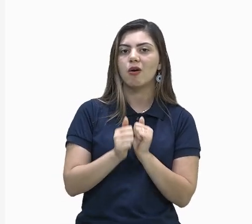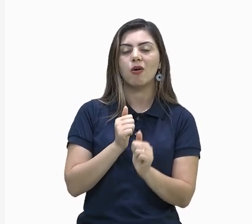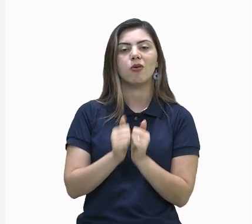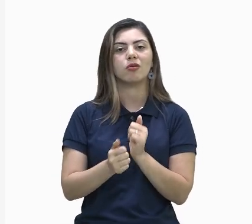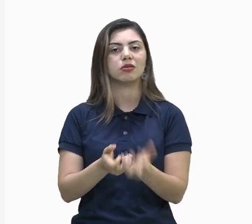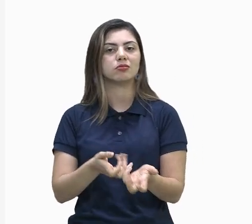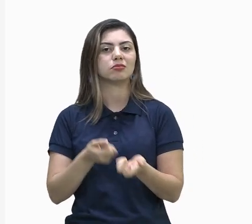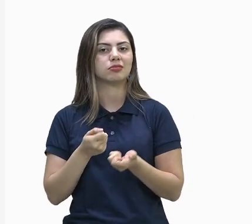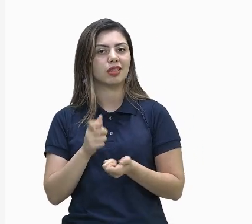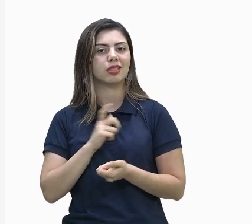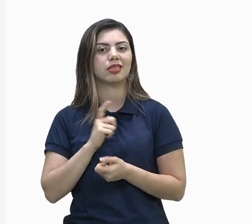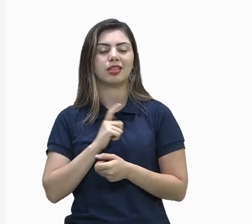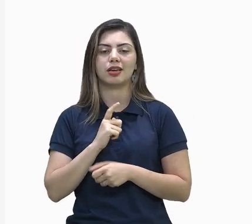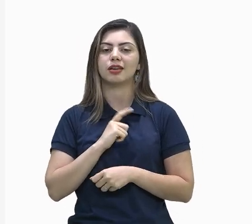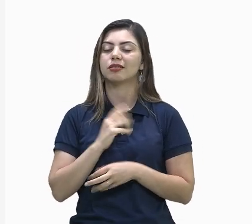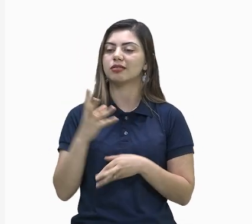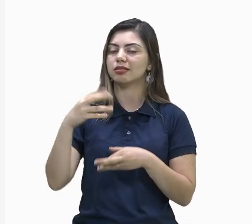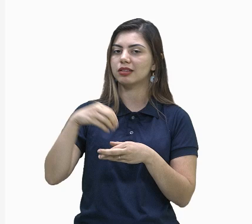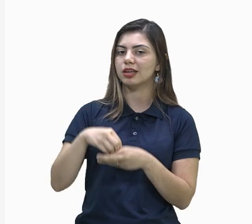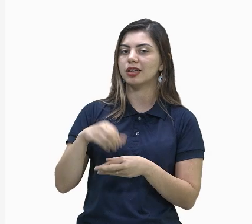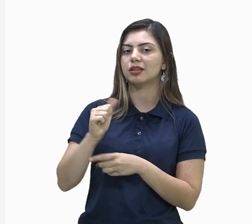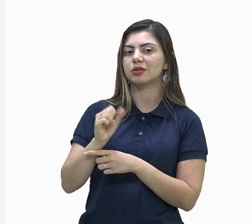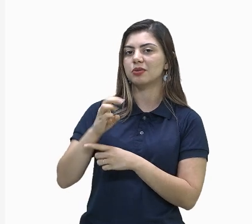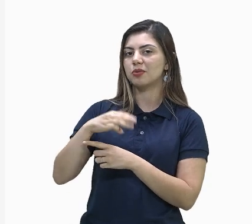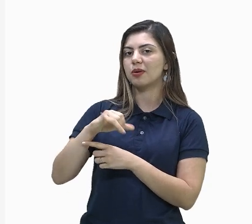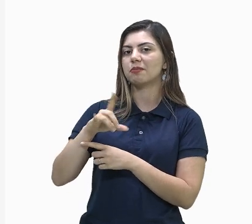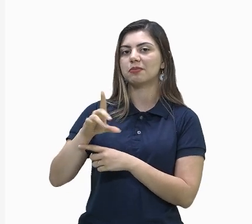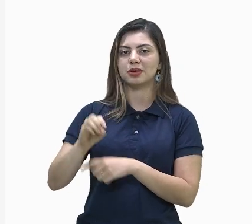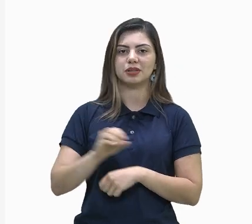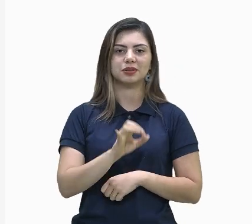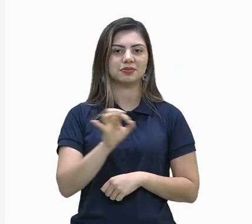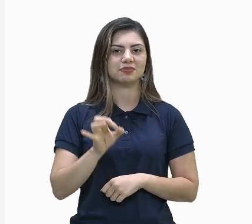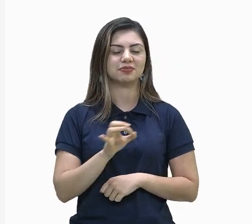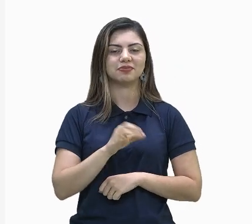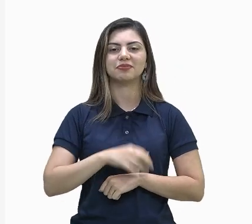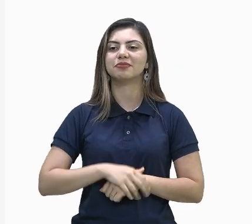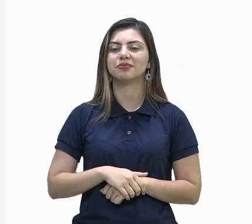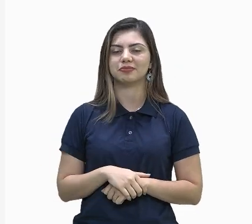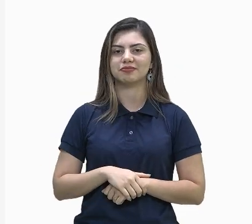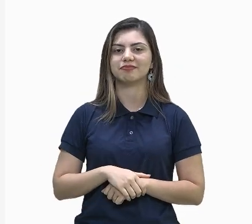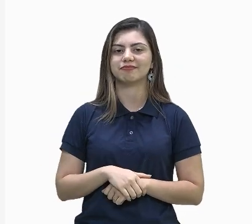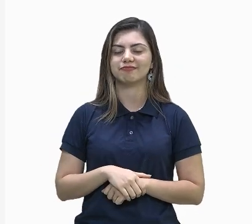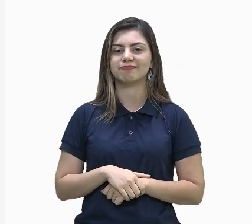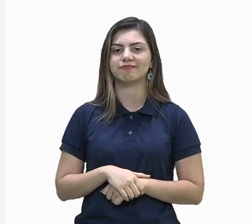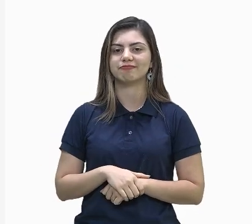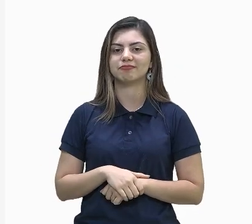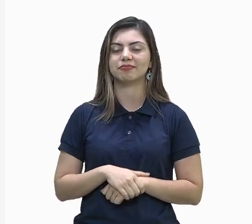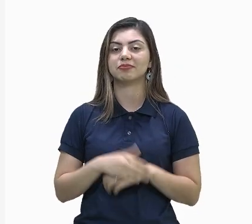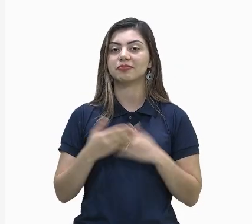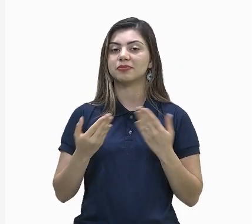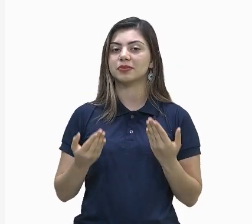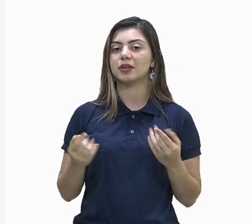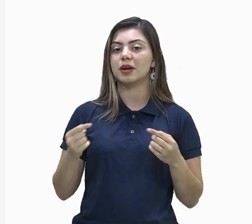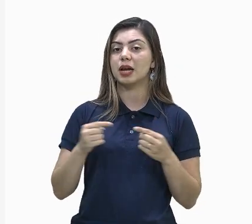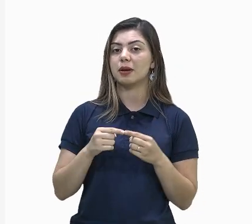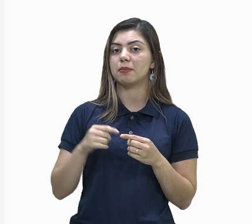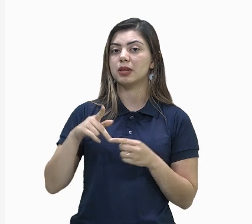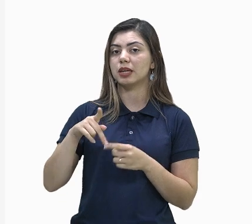Então, é aí que está presente esse composto orgânico, o amido, que é um polímero